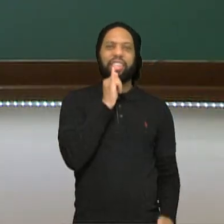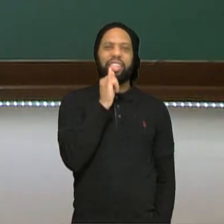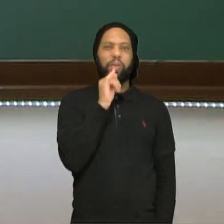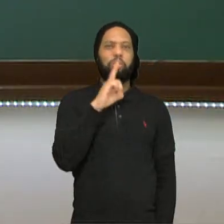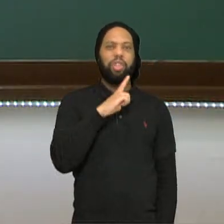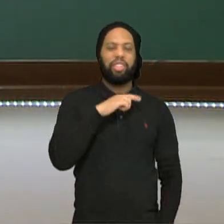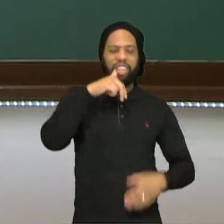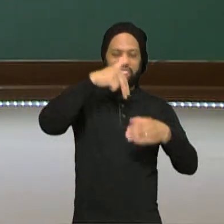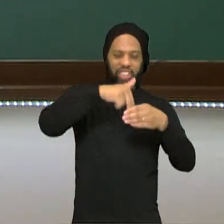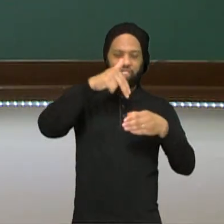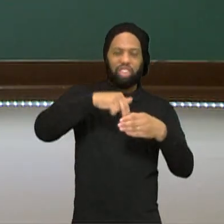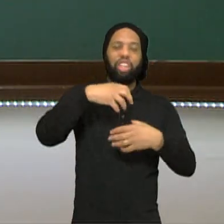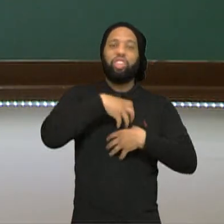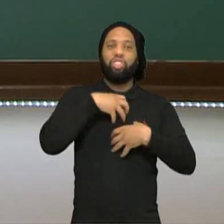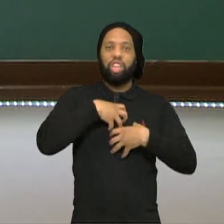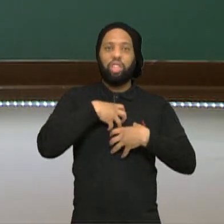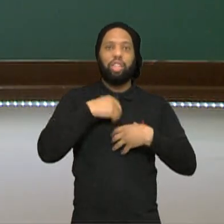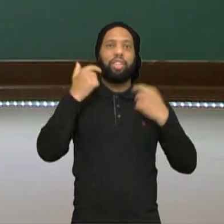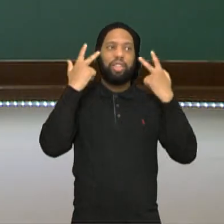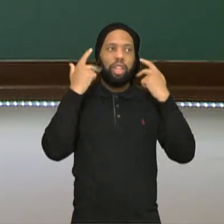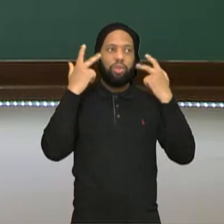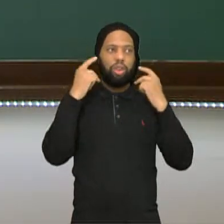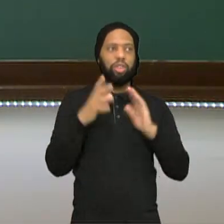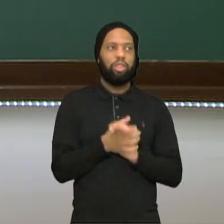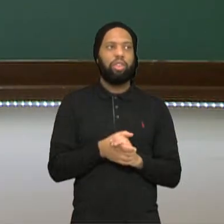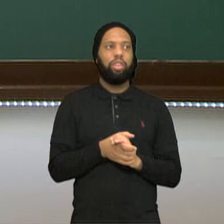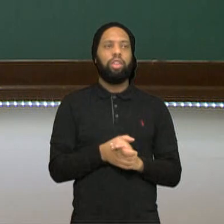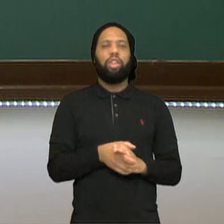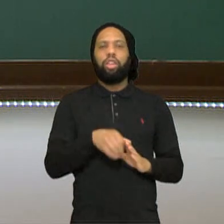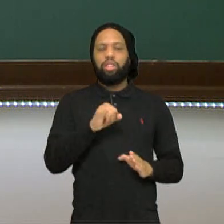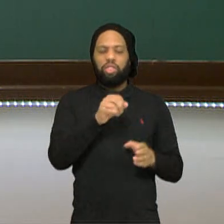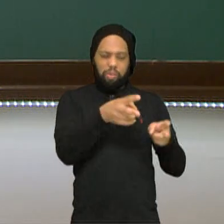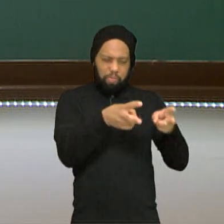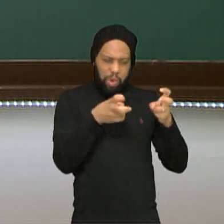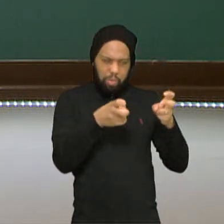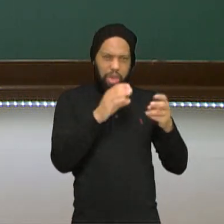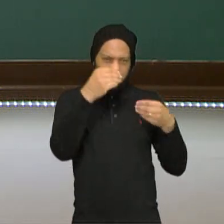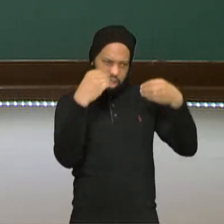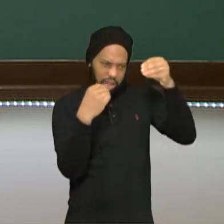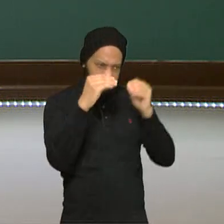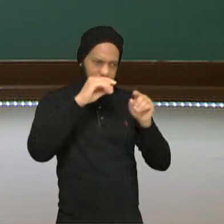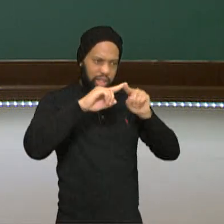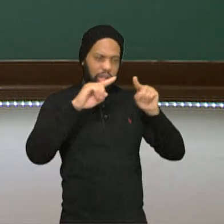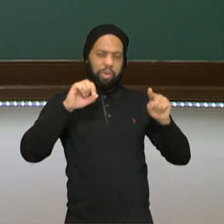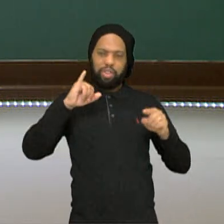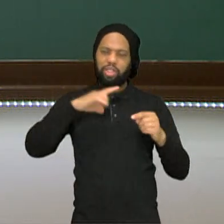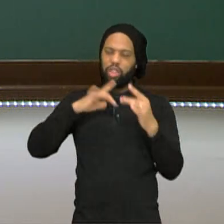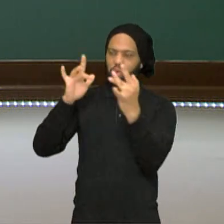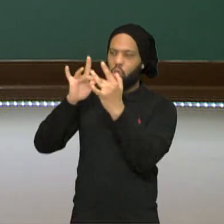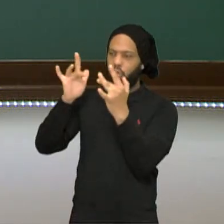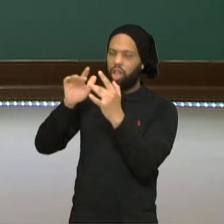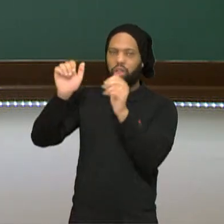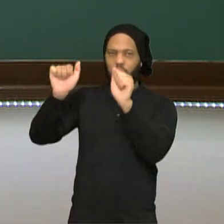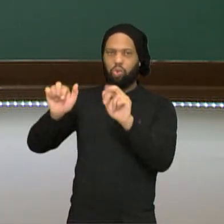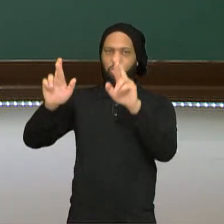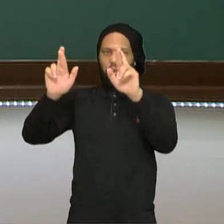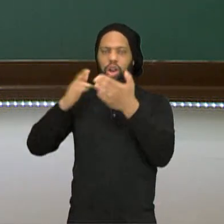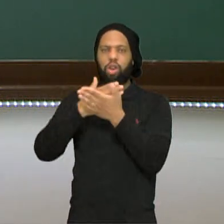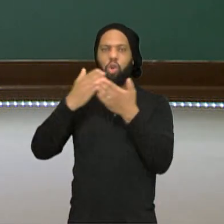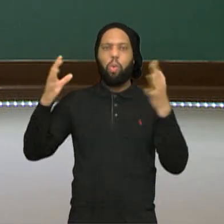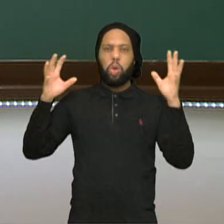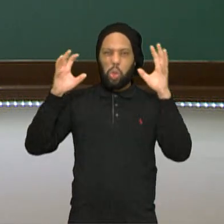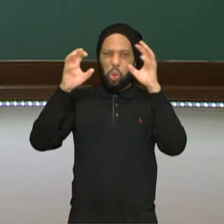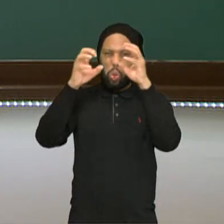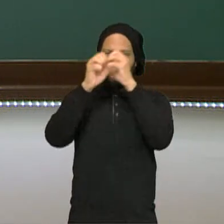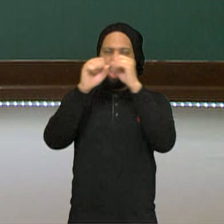tinta que, quando você vai extrair ali em contato, ela é transparente, mas quando ela entra em contato com a atmosfera, ela fica preta,